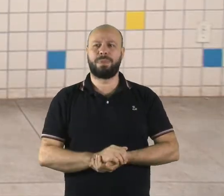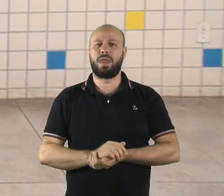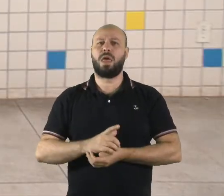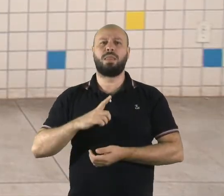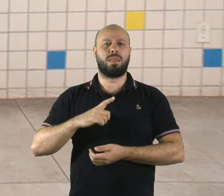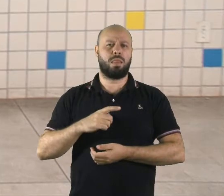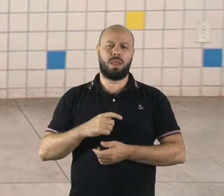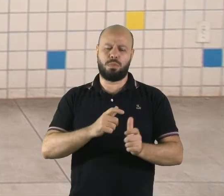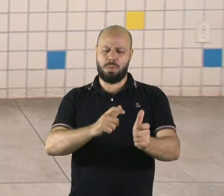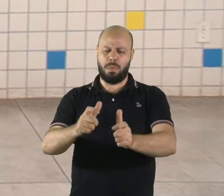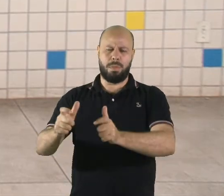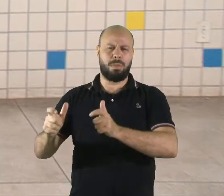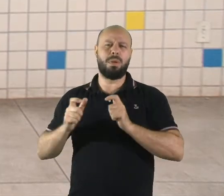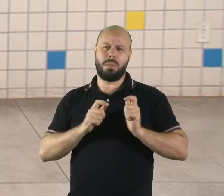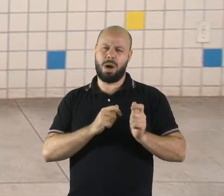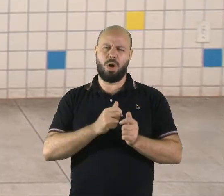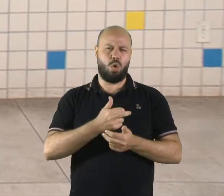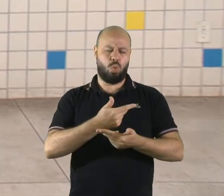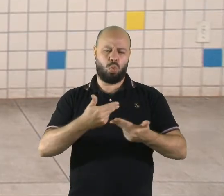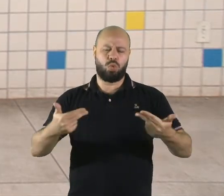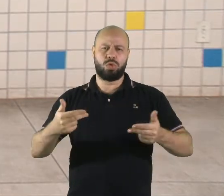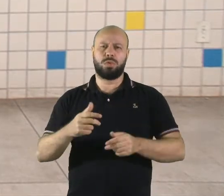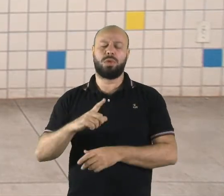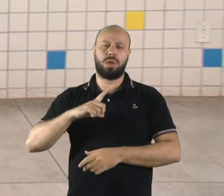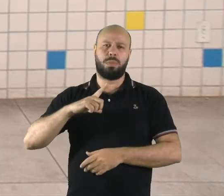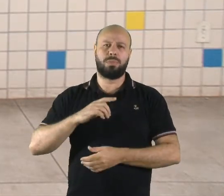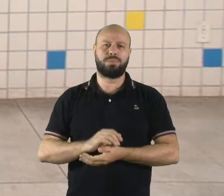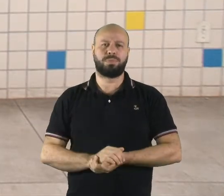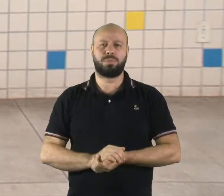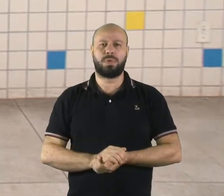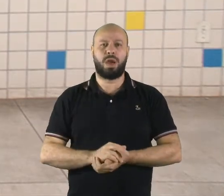aparece o texto informativo. Por exemplo, o